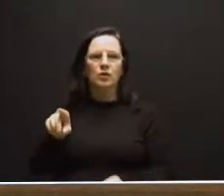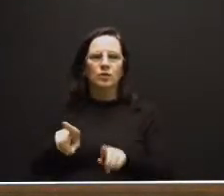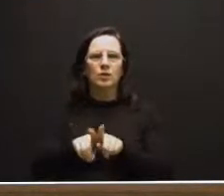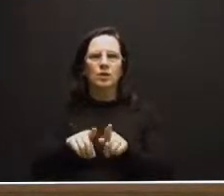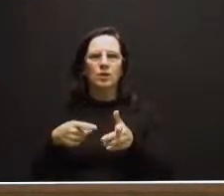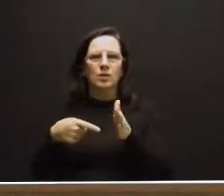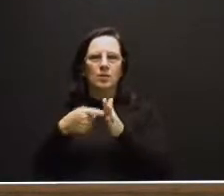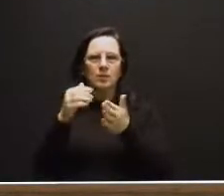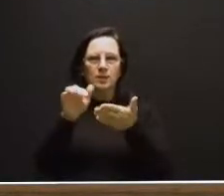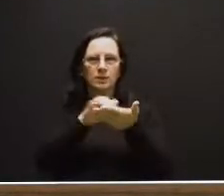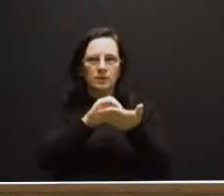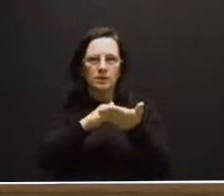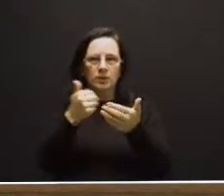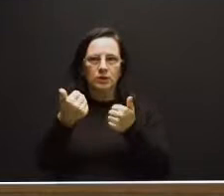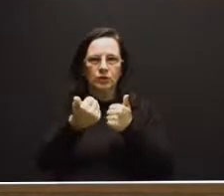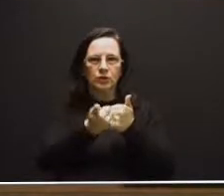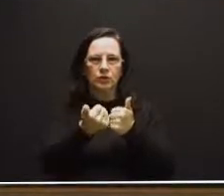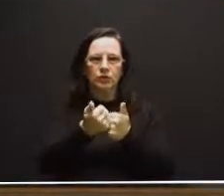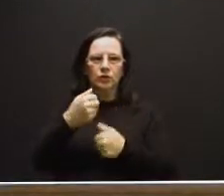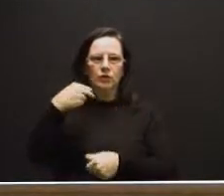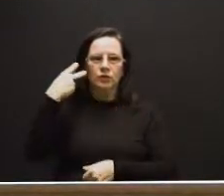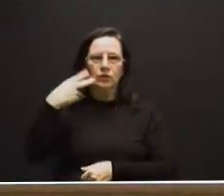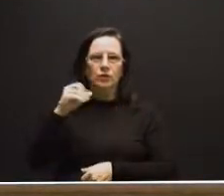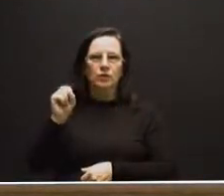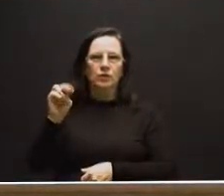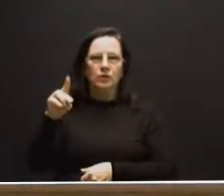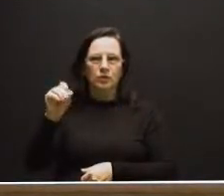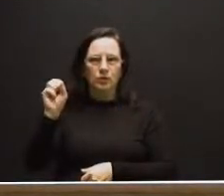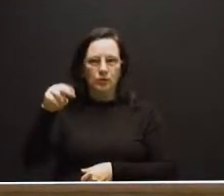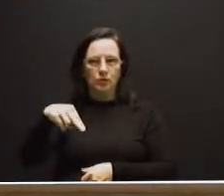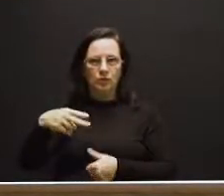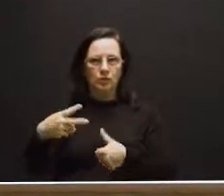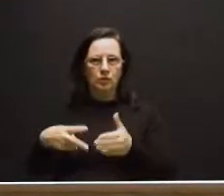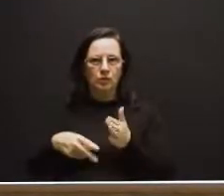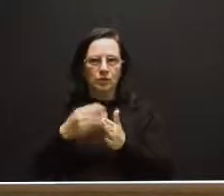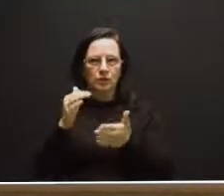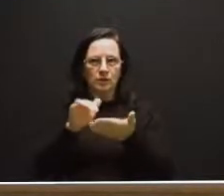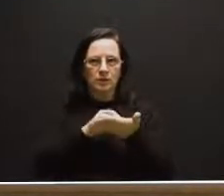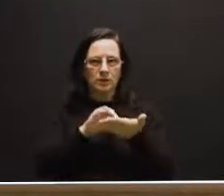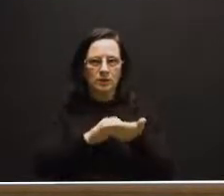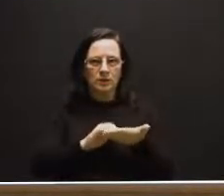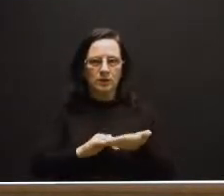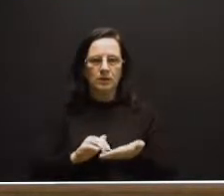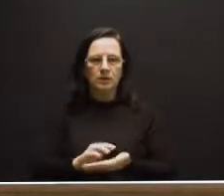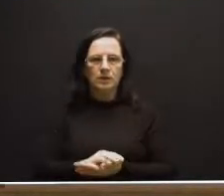araújo a primeira secretaria e vereador anderson de lana a segunda secretaria